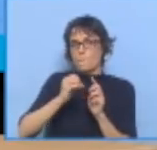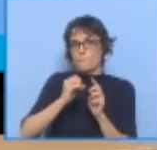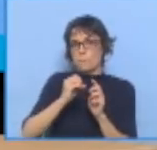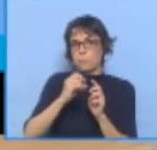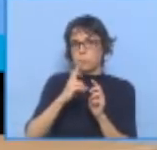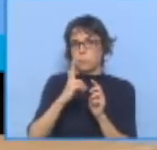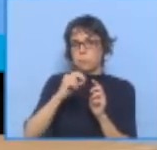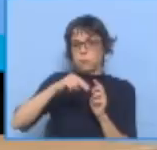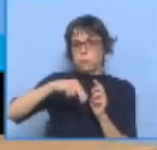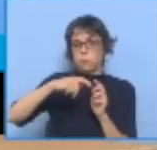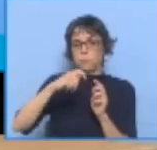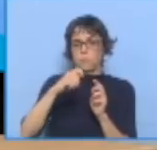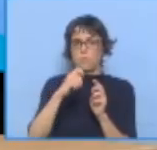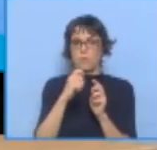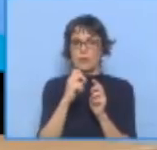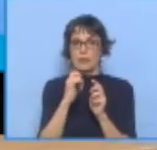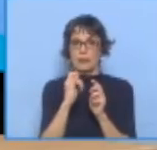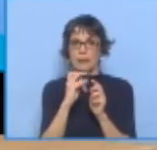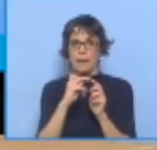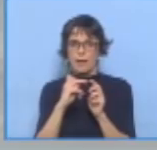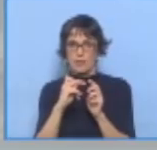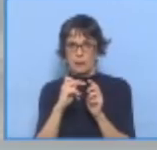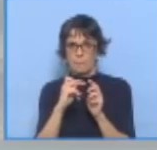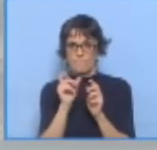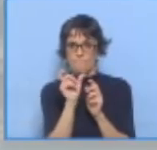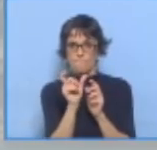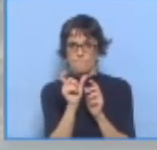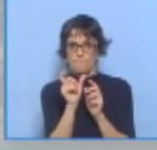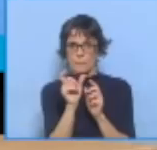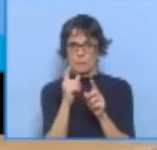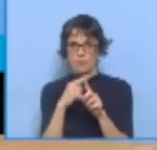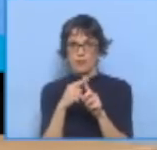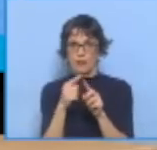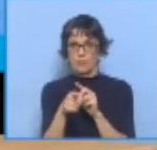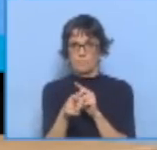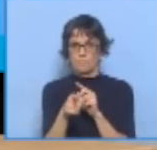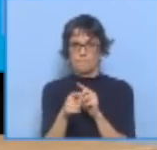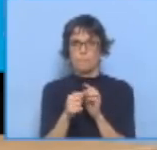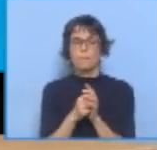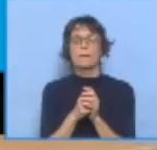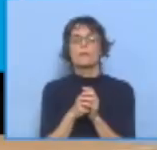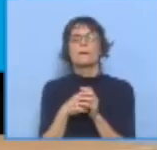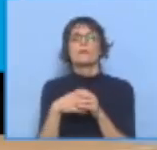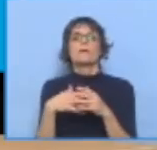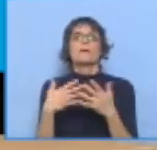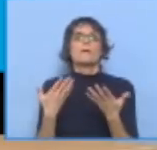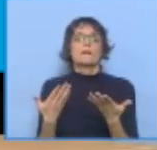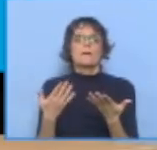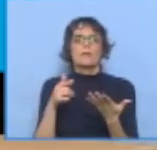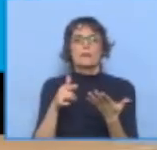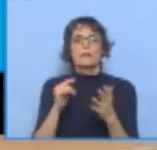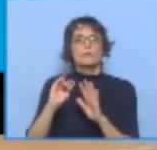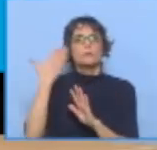o problema está em saber o que significa porneia. Usamos a palavra promiscuidade. Volto a dizer, o princípio mantém-se, o princípio da